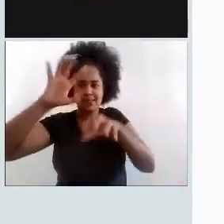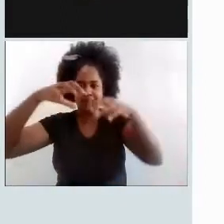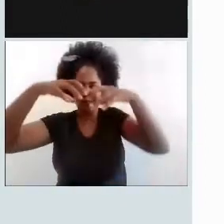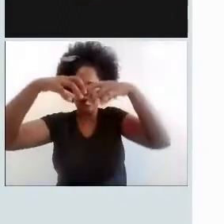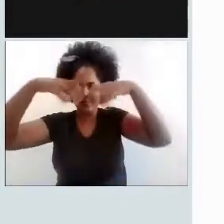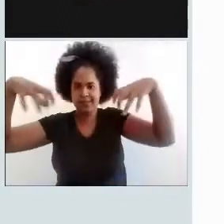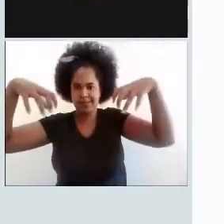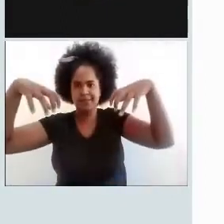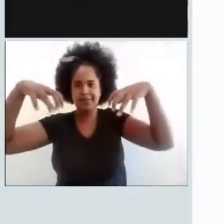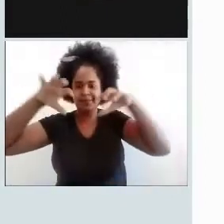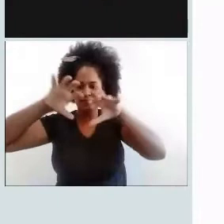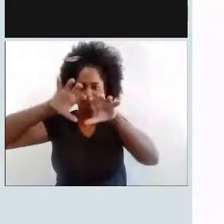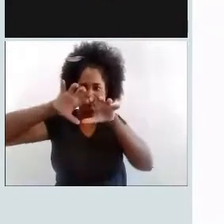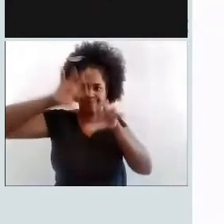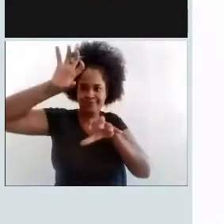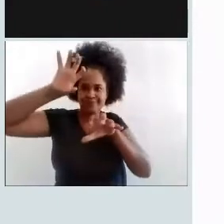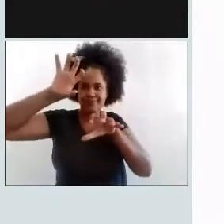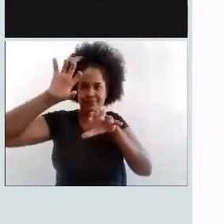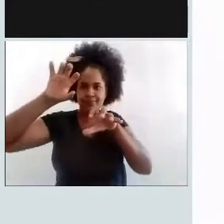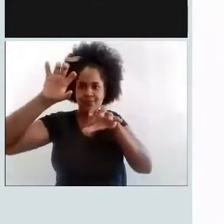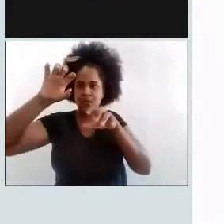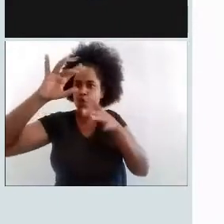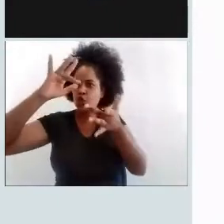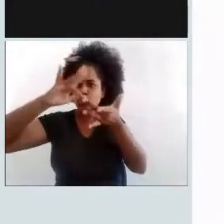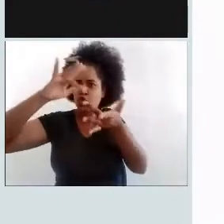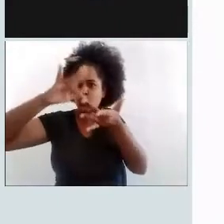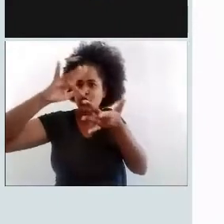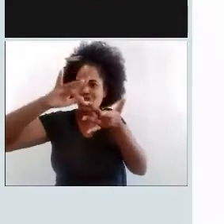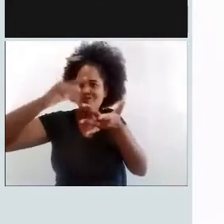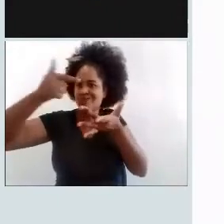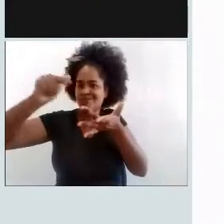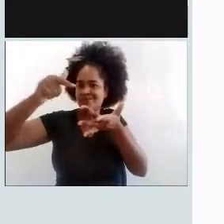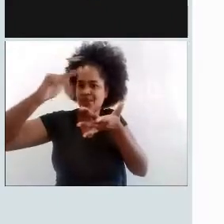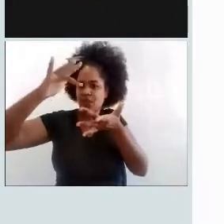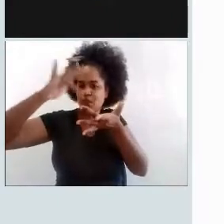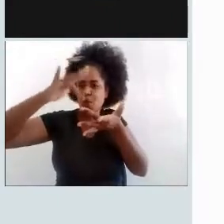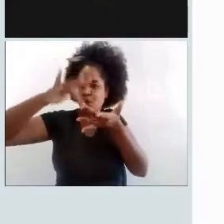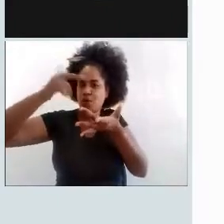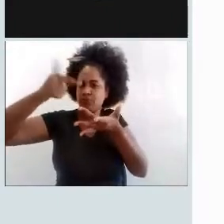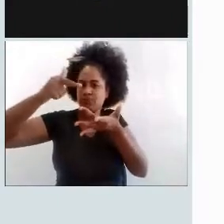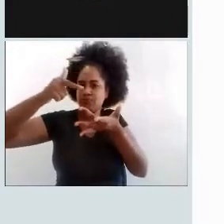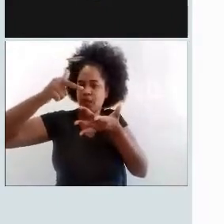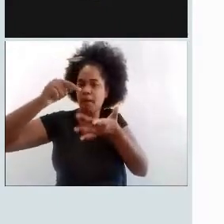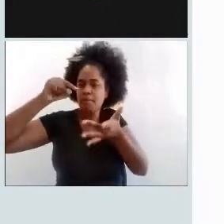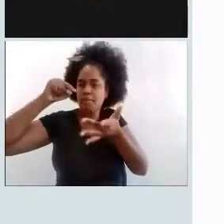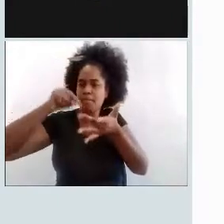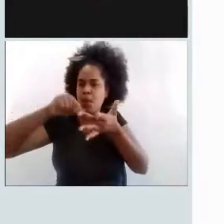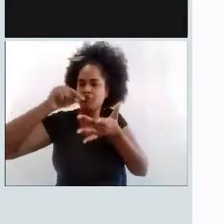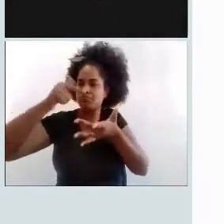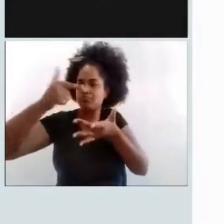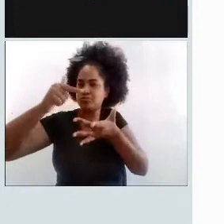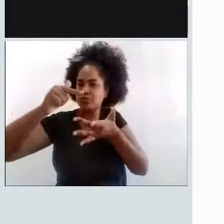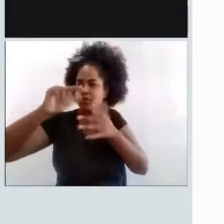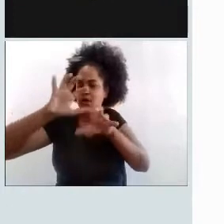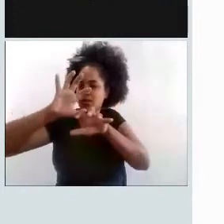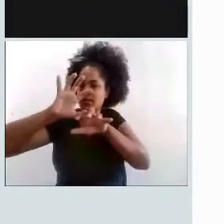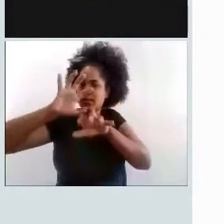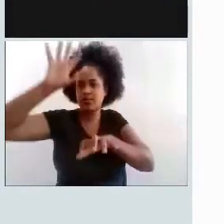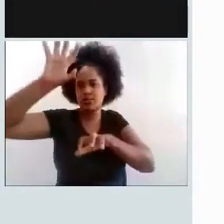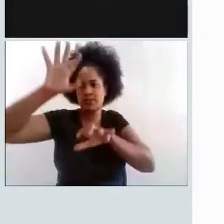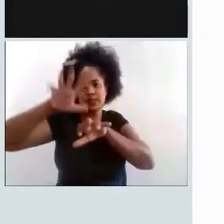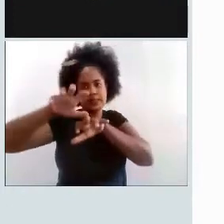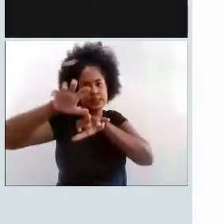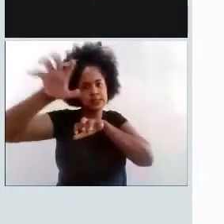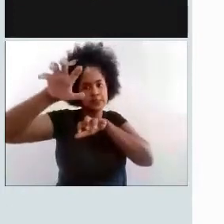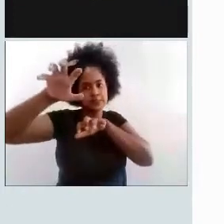Essas retas elas não se tocam, elas não têm nada em comum e elas estão contidas num plano.